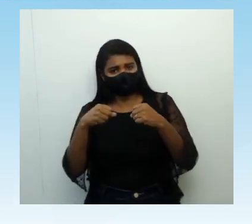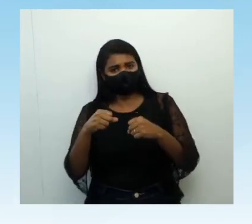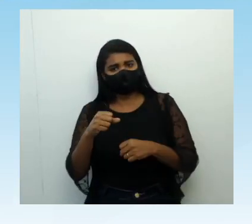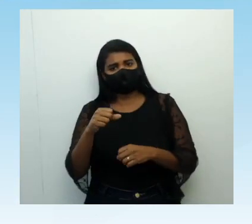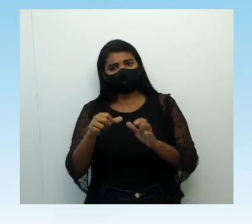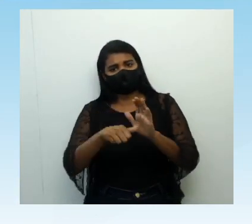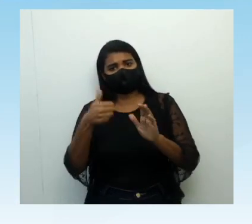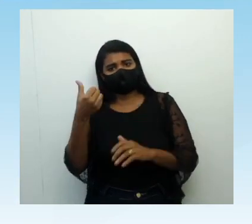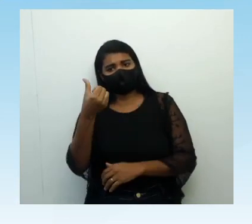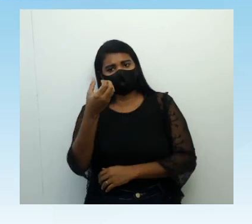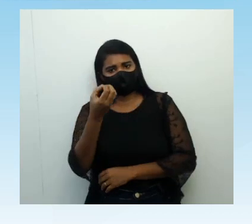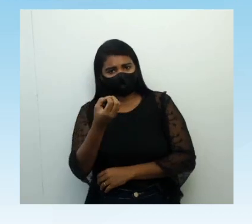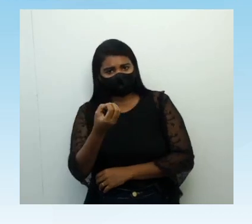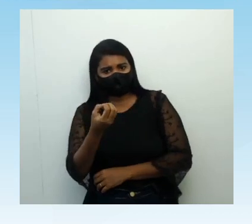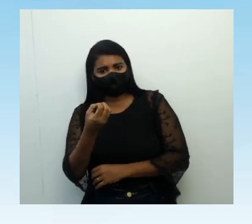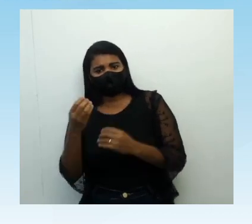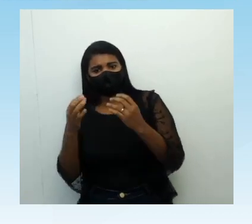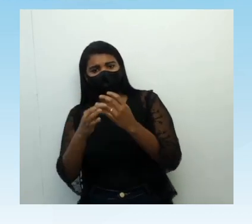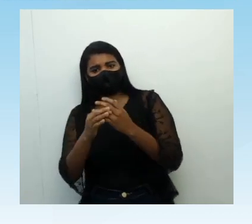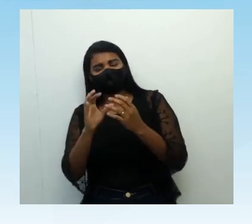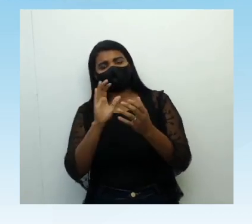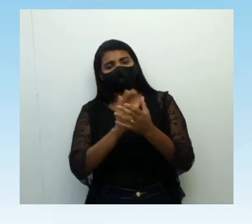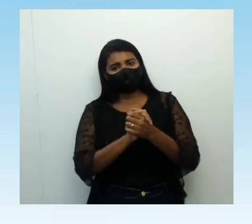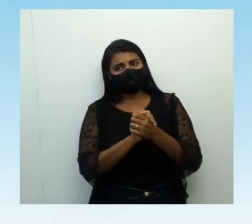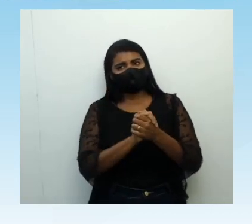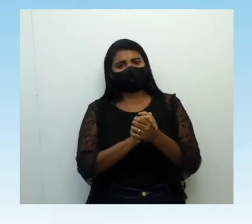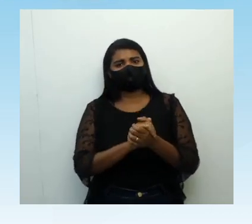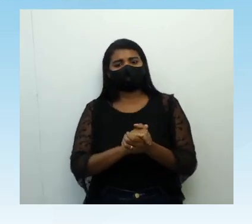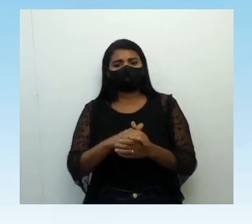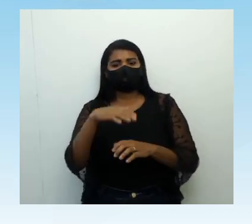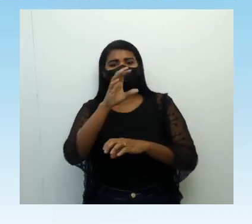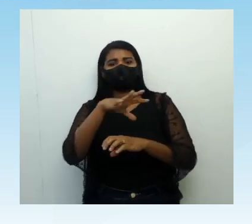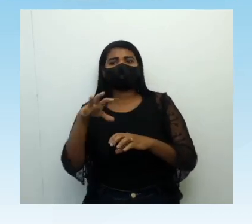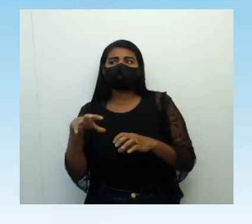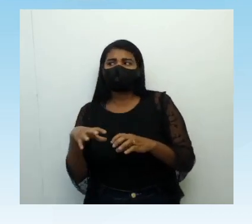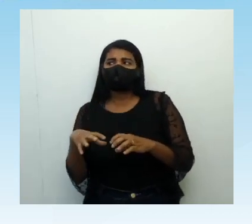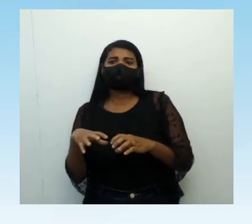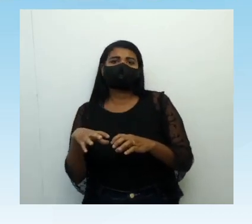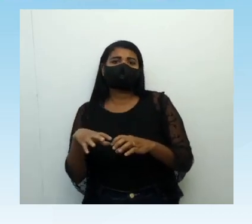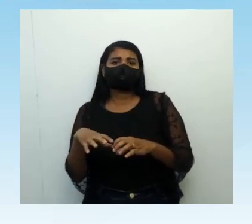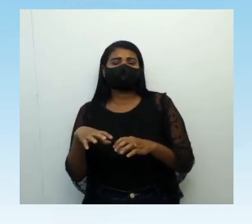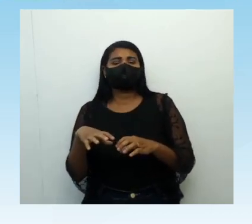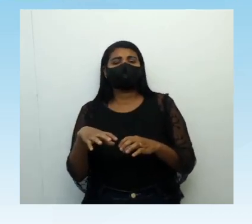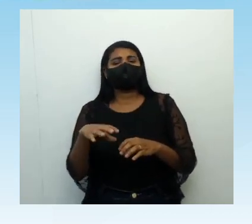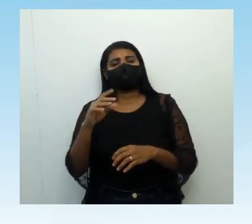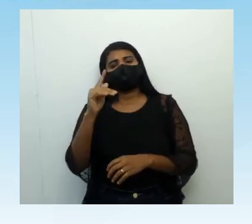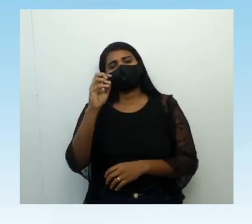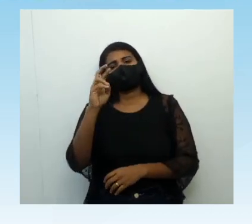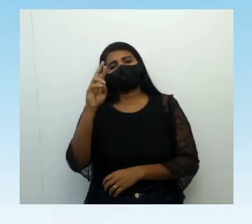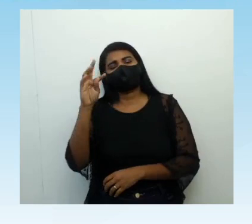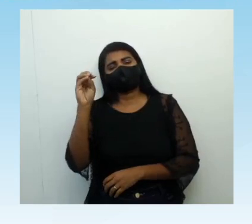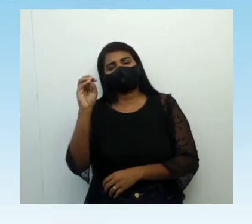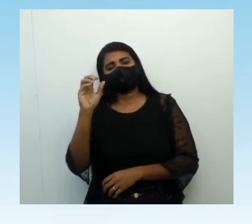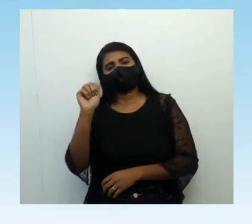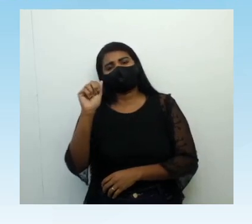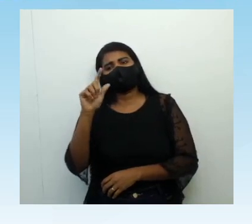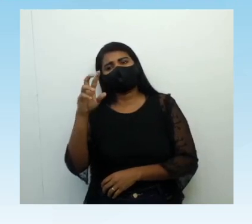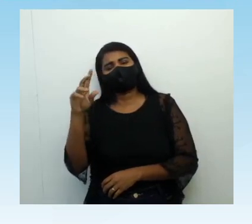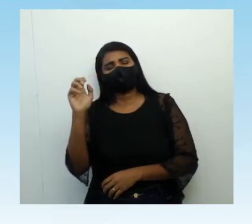60 casais fundaram o Porto de Casais, mais tarde virou Porto Alegre. Entenderam, meus